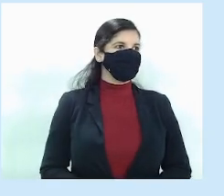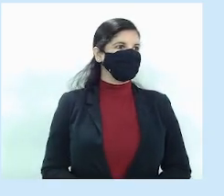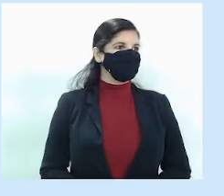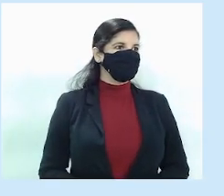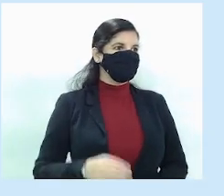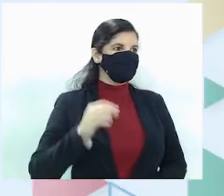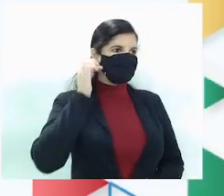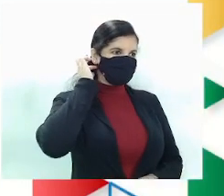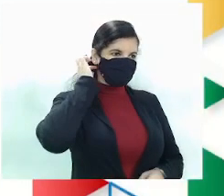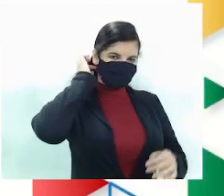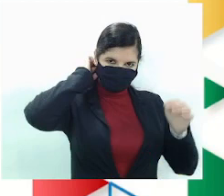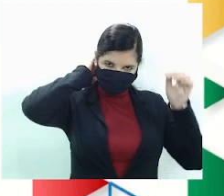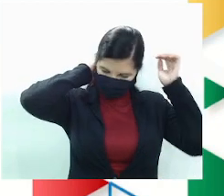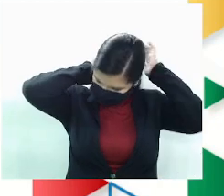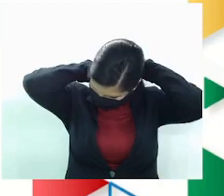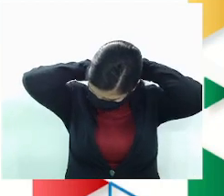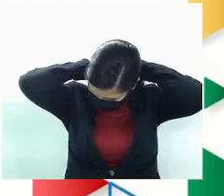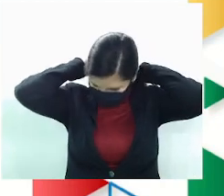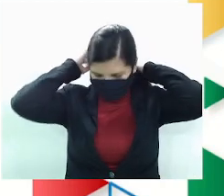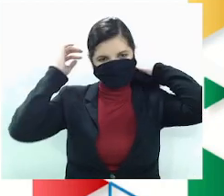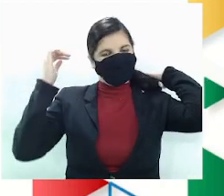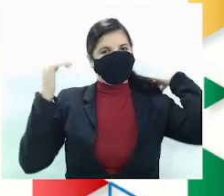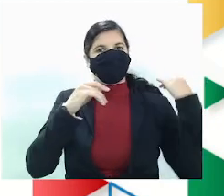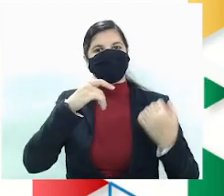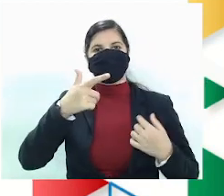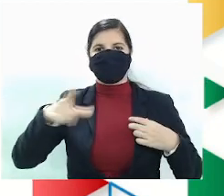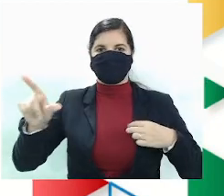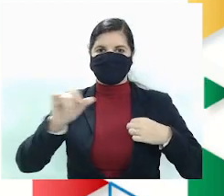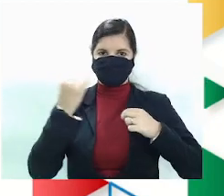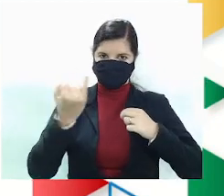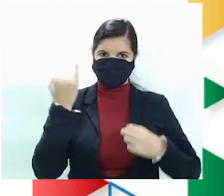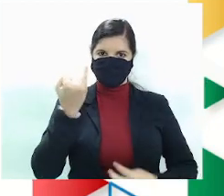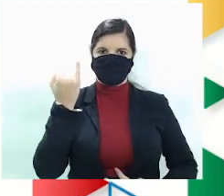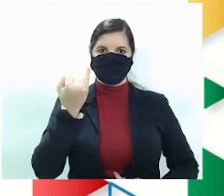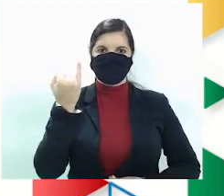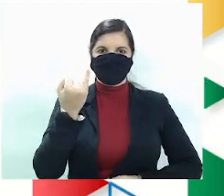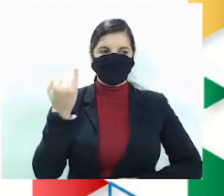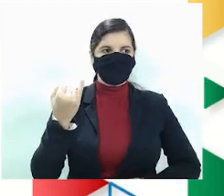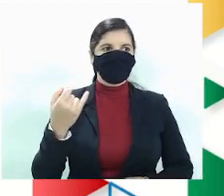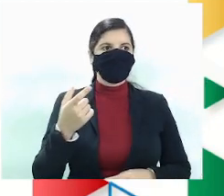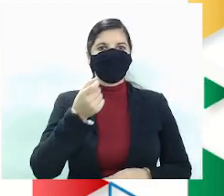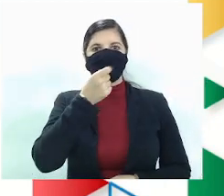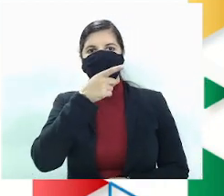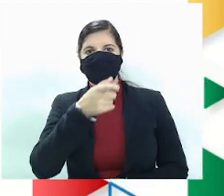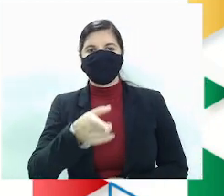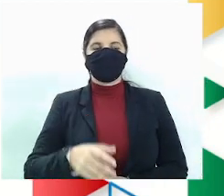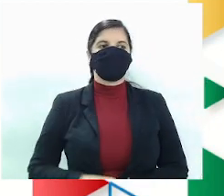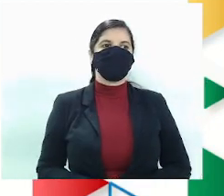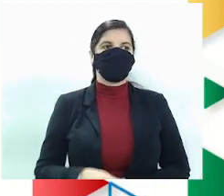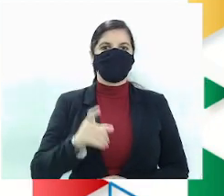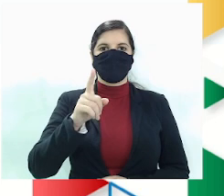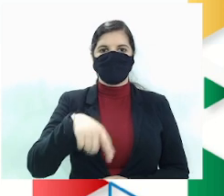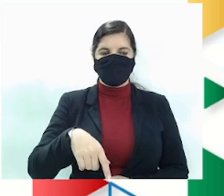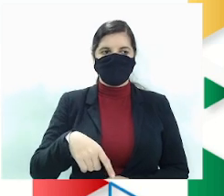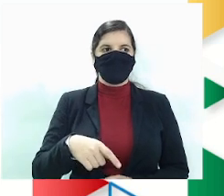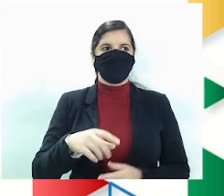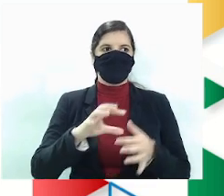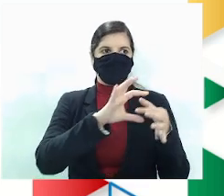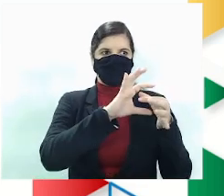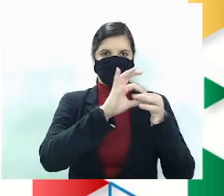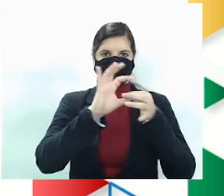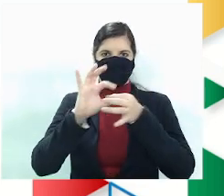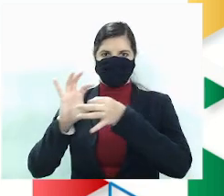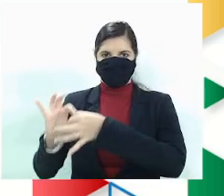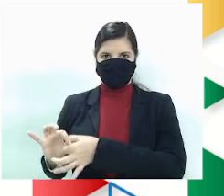aula. Outro fator importante para a gente garantir o humor, pessoal, é o